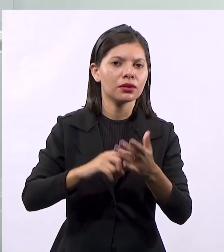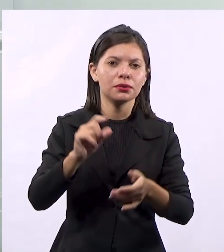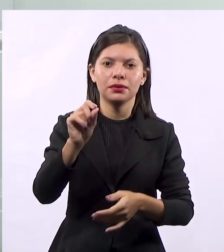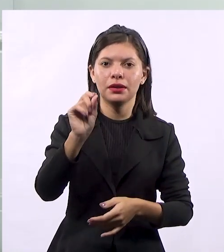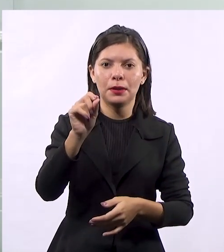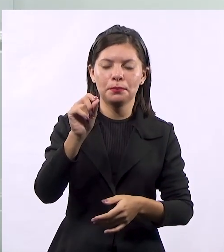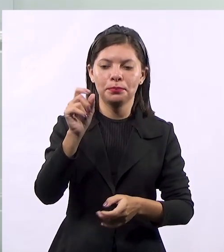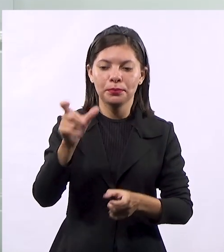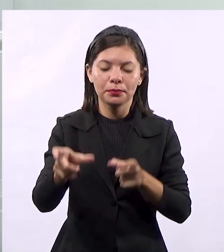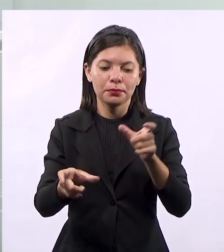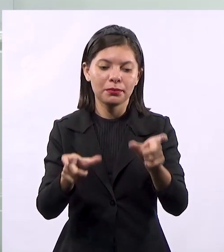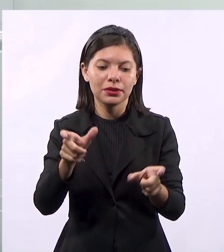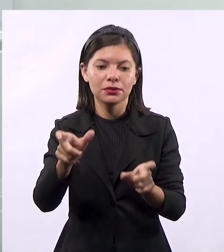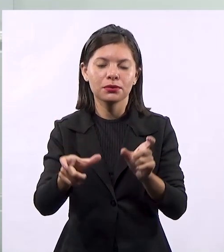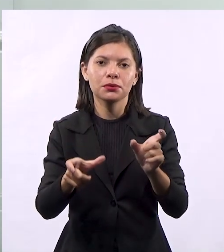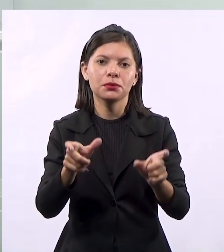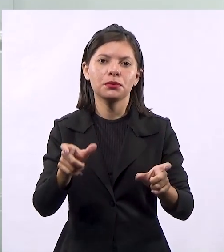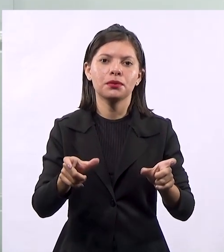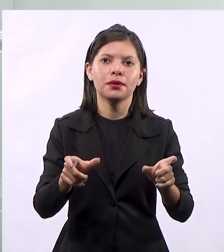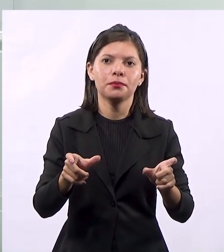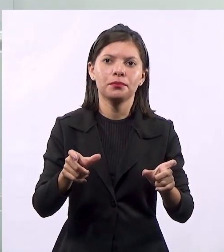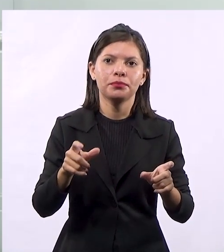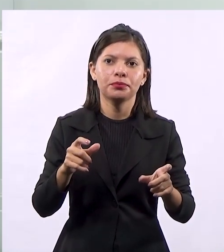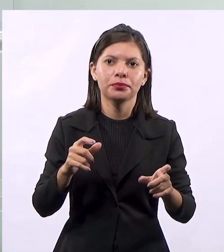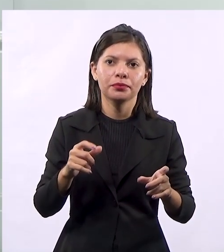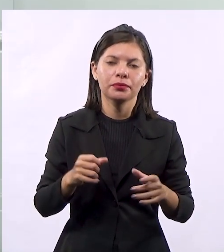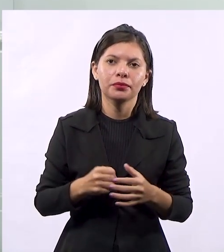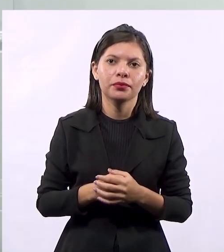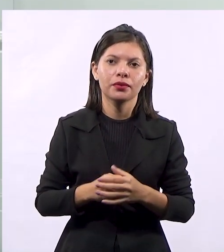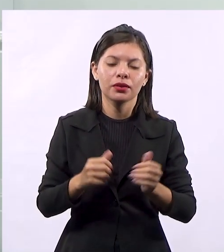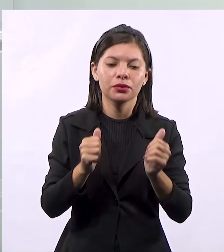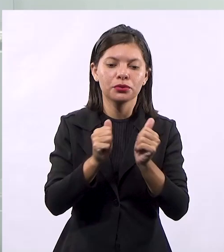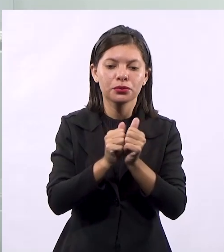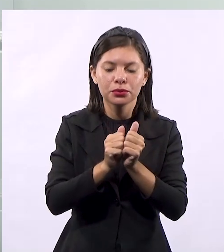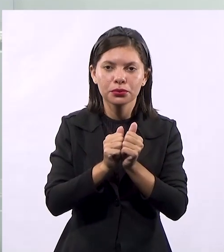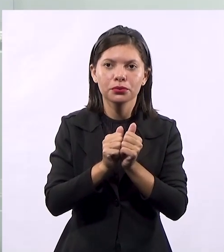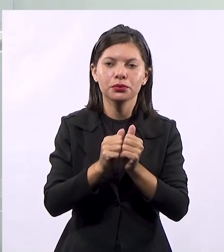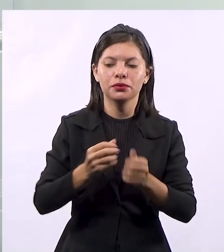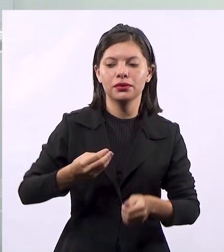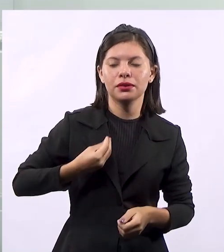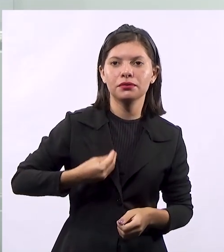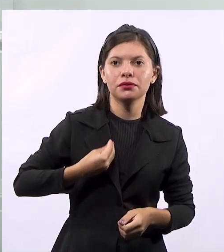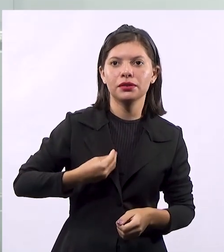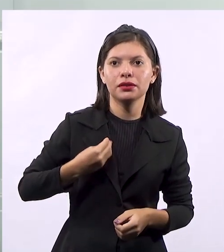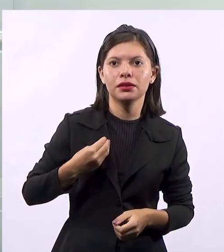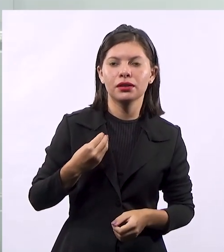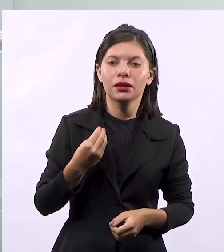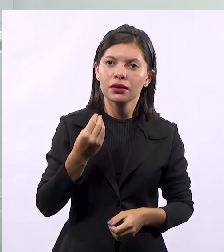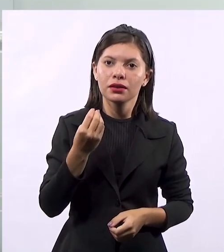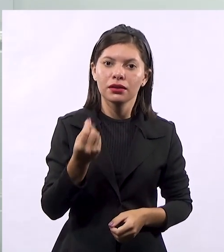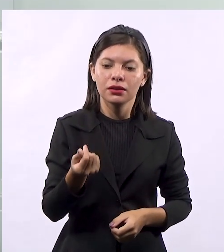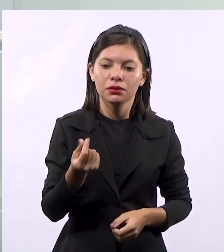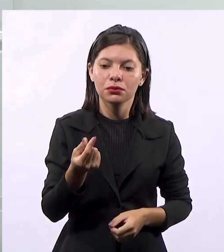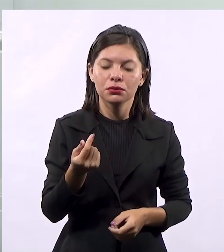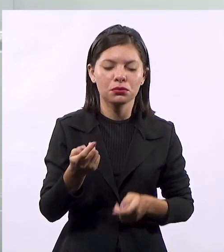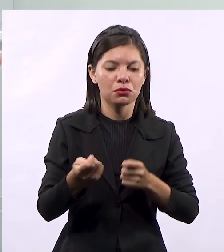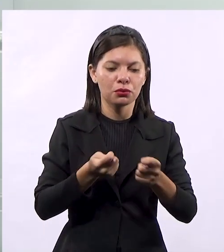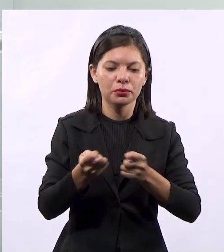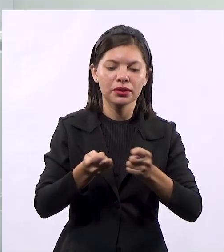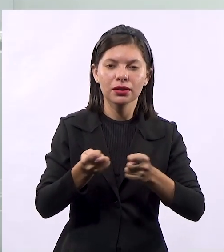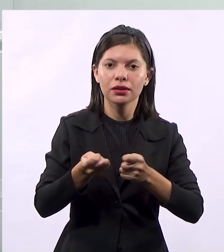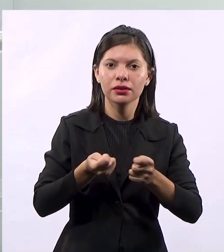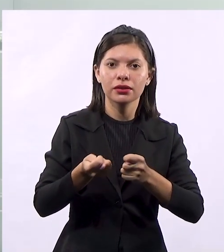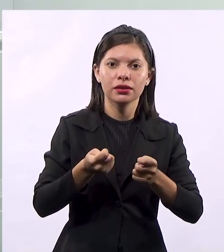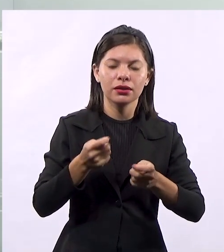social prima que a educação deve preparar para o mercado, deve preparar a pessoa